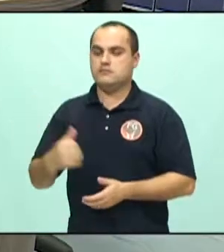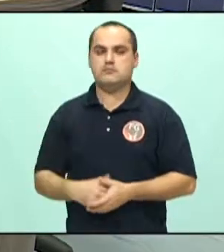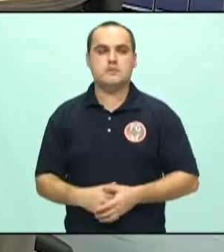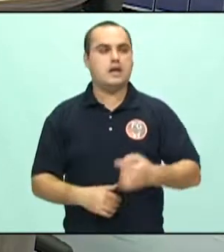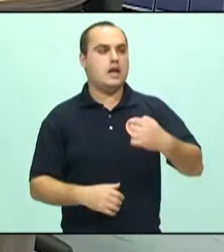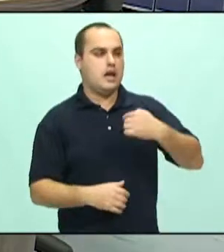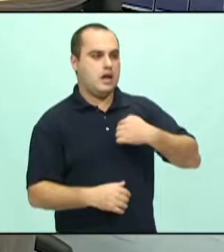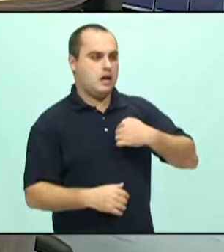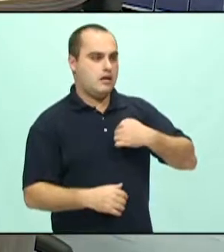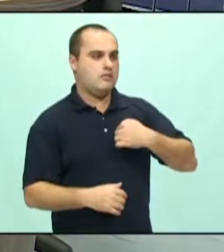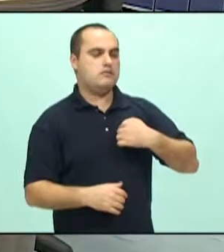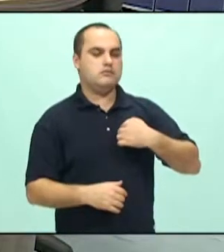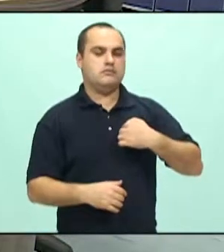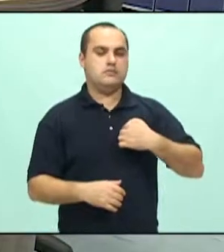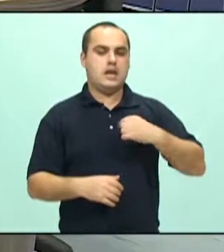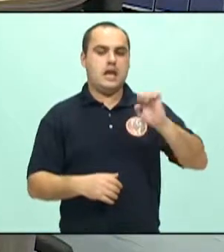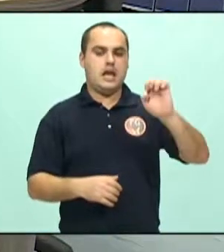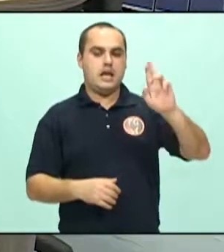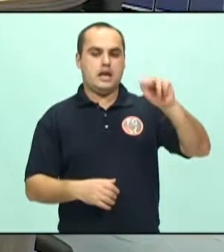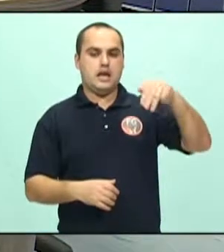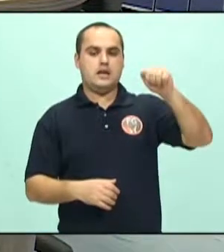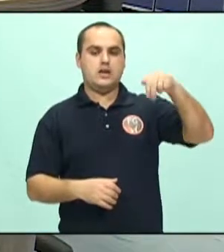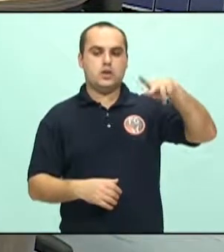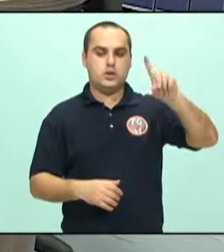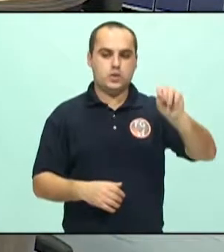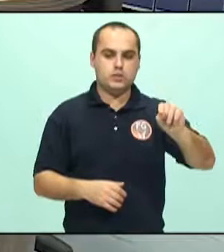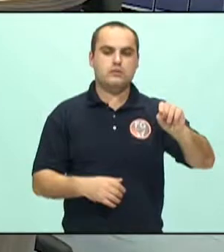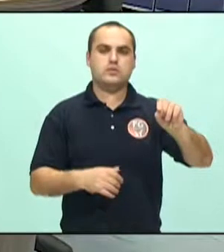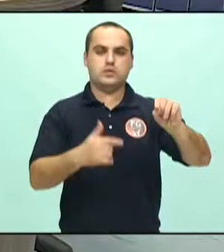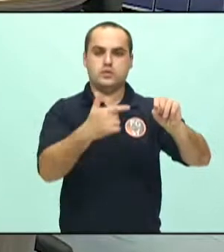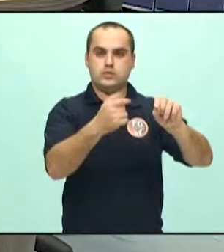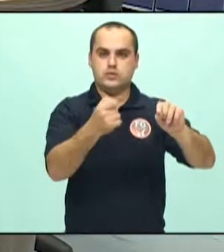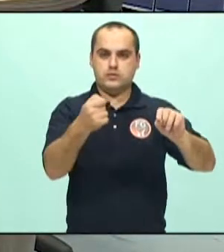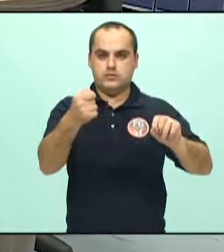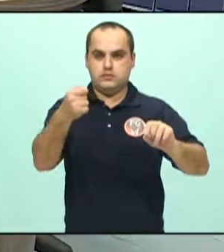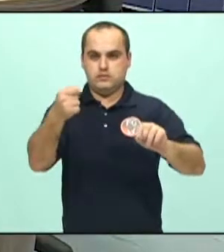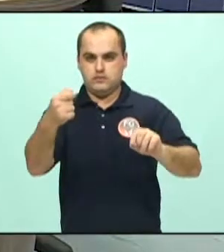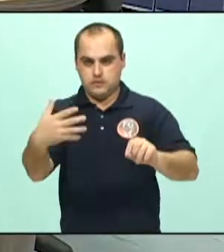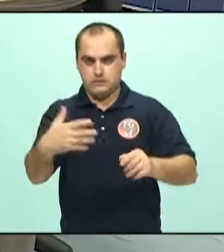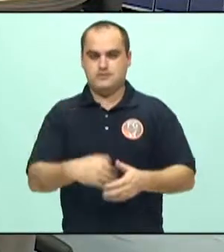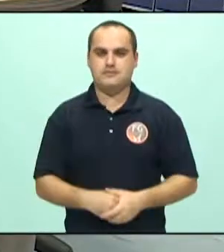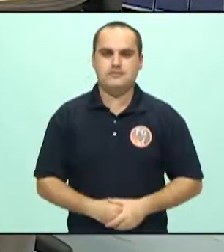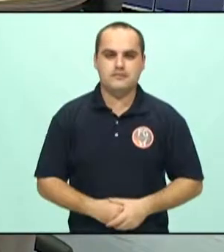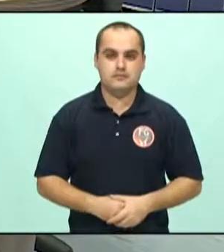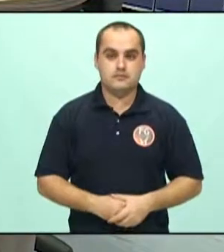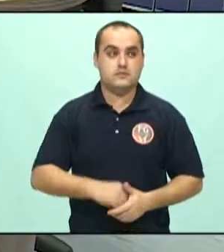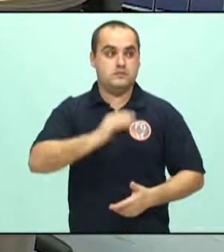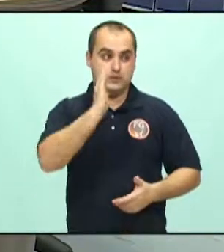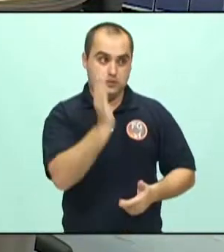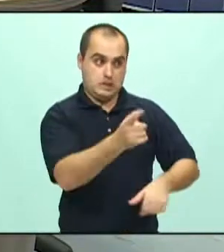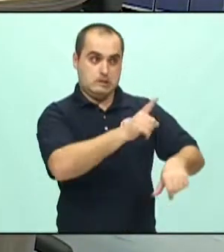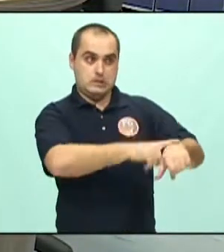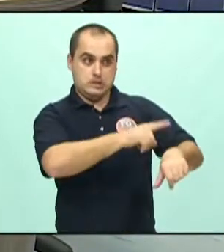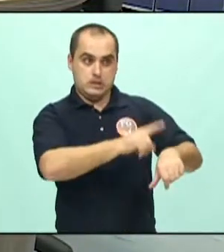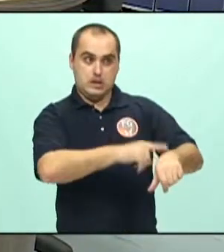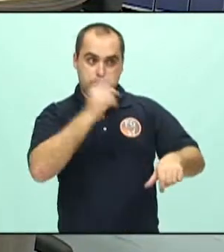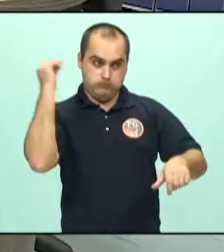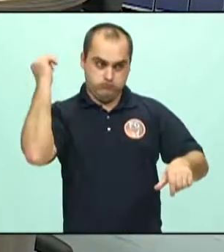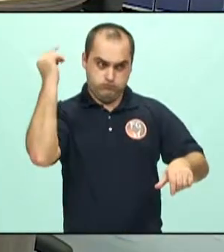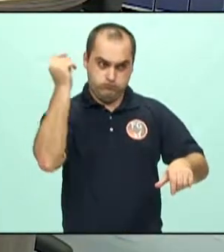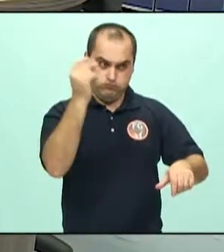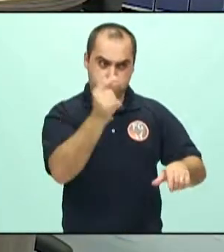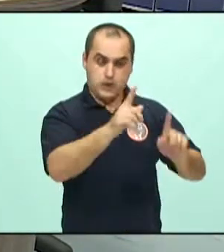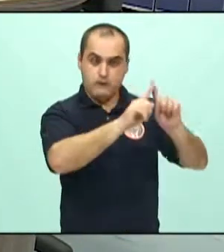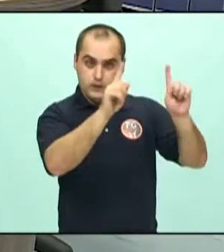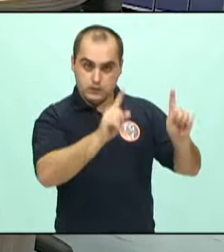2004. 2004 e 96. Já um bom tempo já de relação com os trabalhadores,